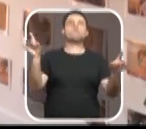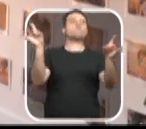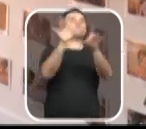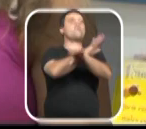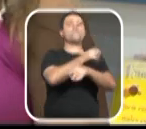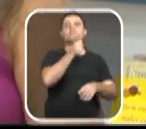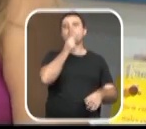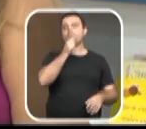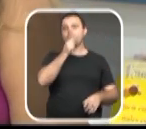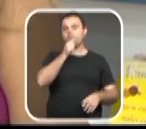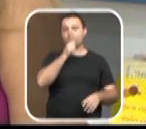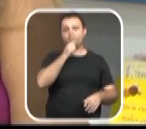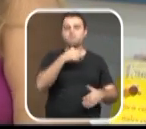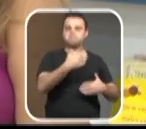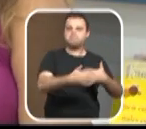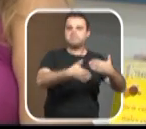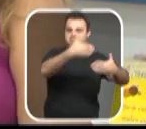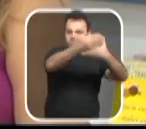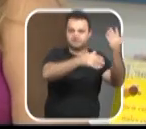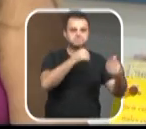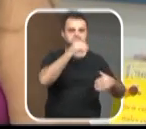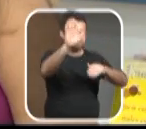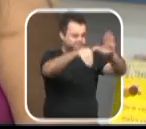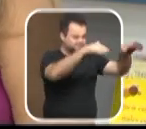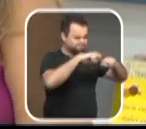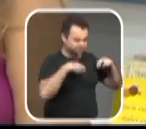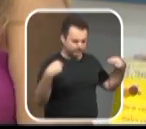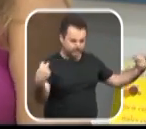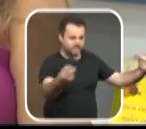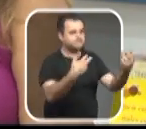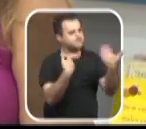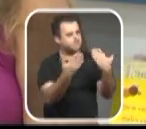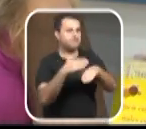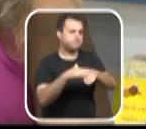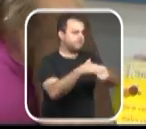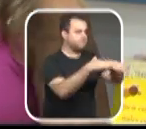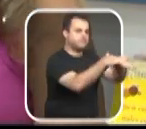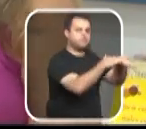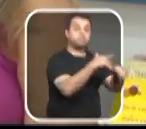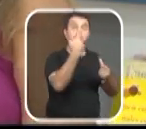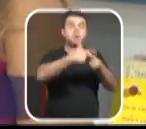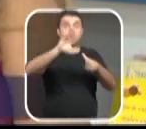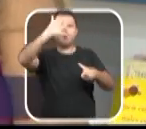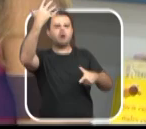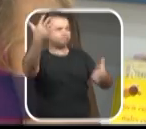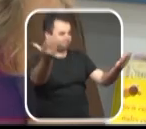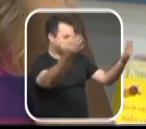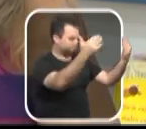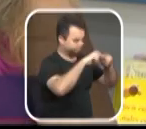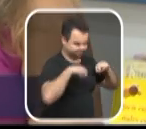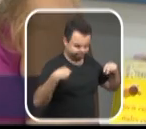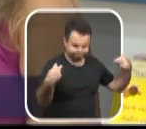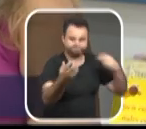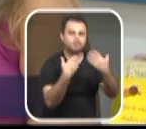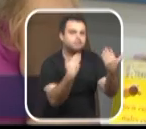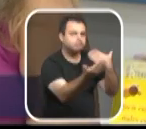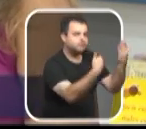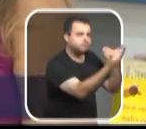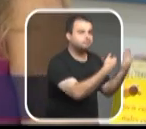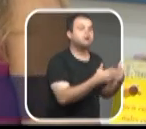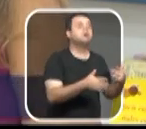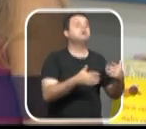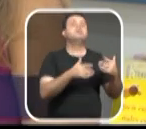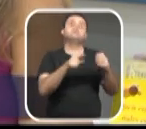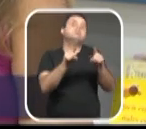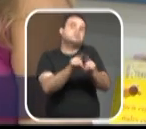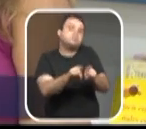está dado. Então a gente faz muita assembleia, conversa muito não só sobre problemas que acontecem na sala de aula, mas também como